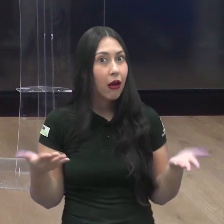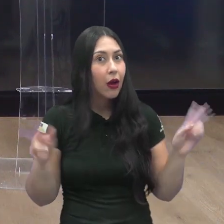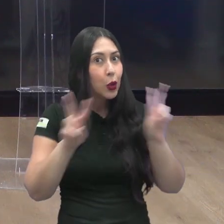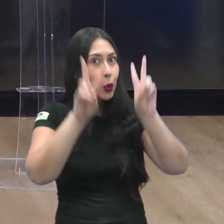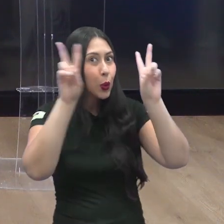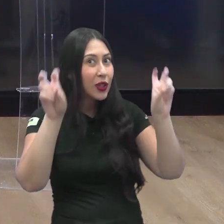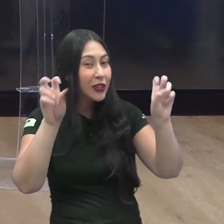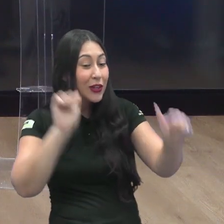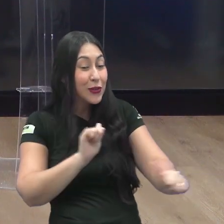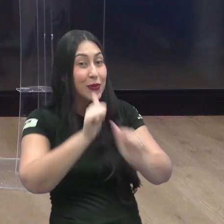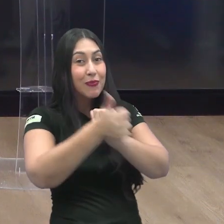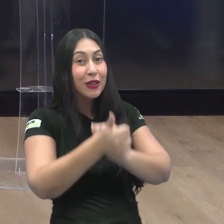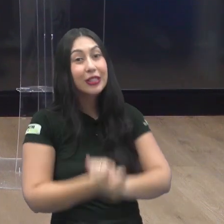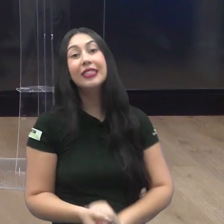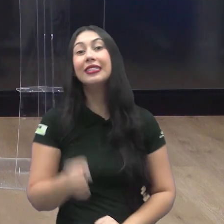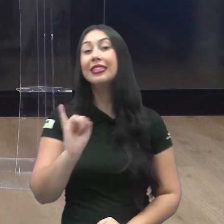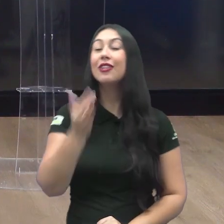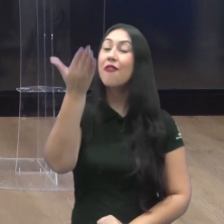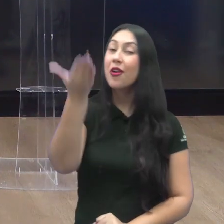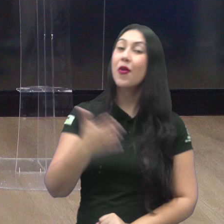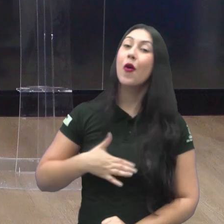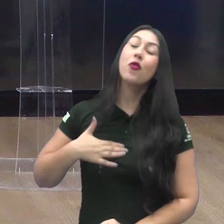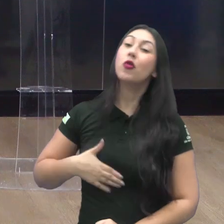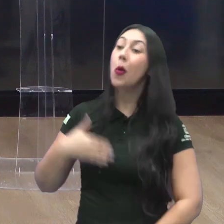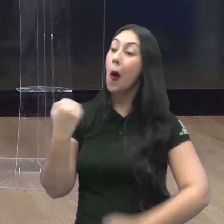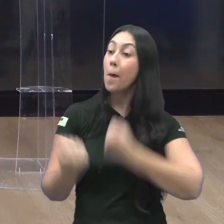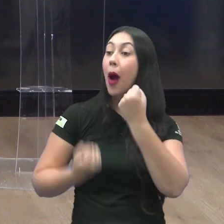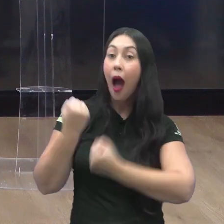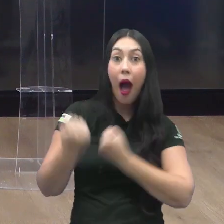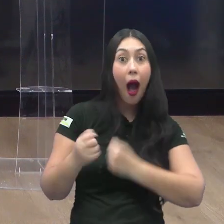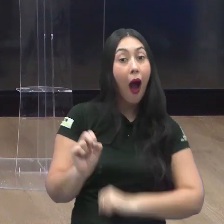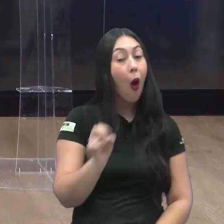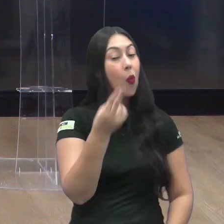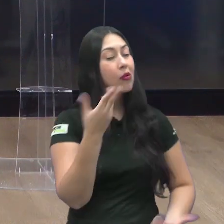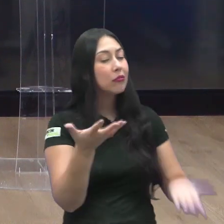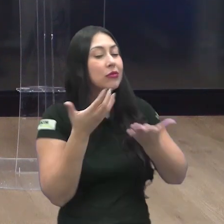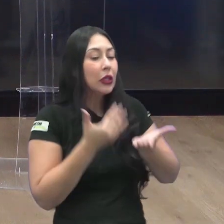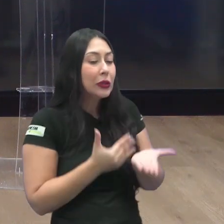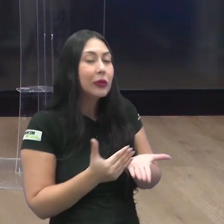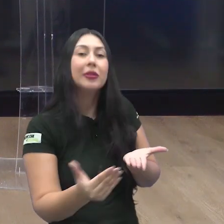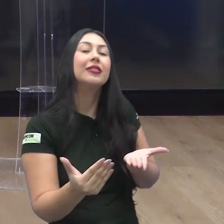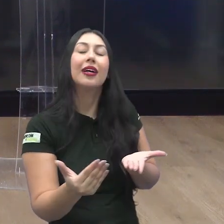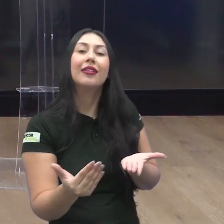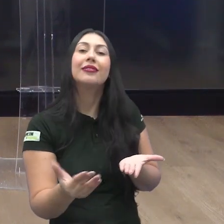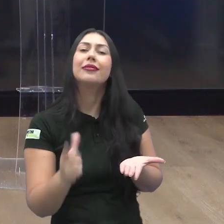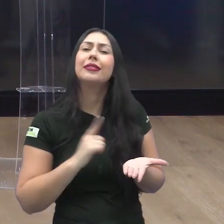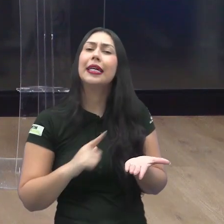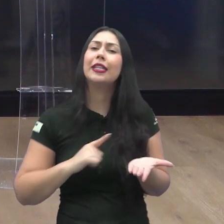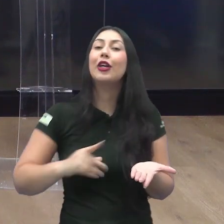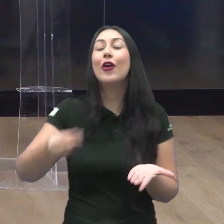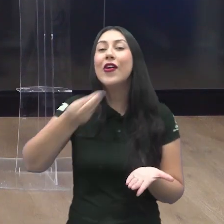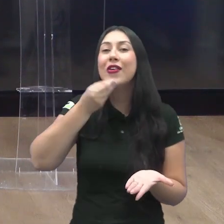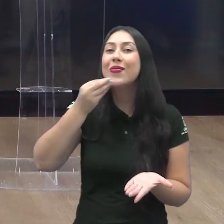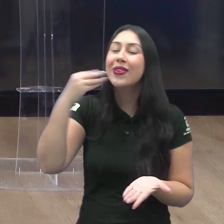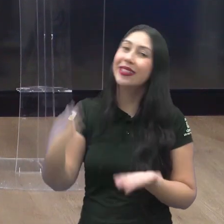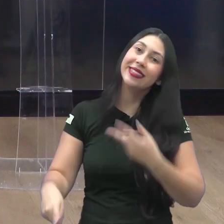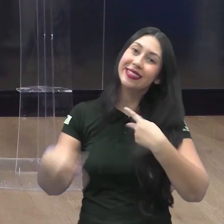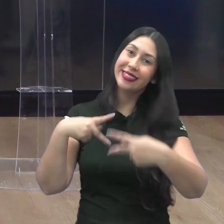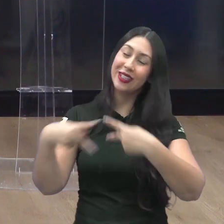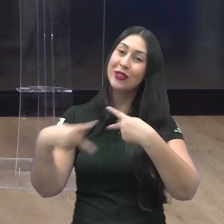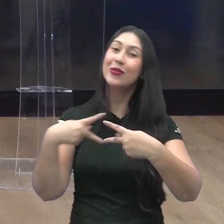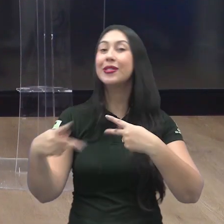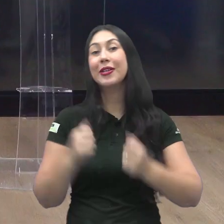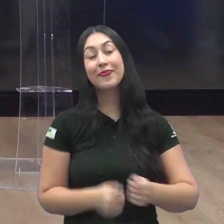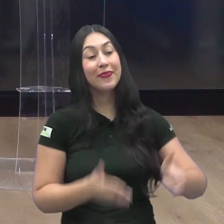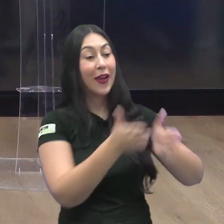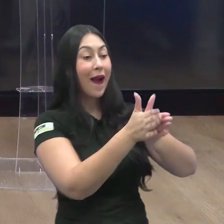Bora falar de esporte? Para quem gosta de correr ou quer começar a praticar a modalidade, não vai faltar chance aqui em São José,